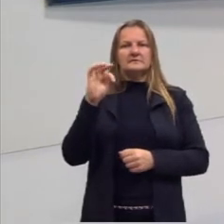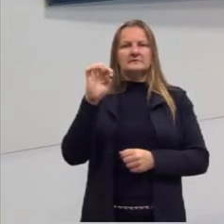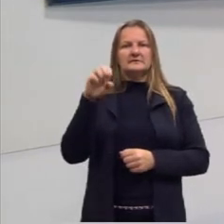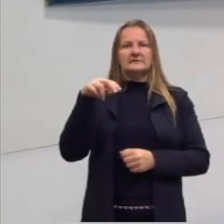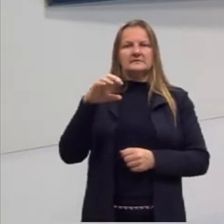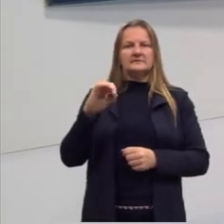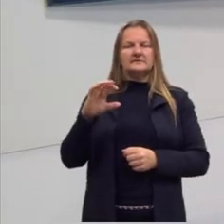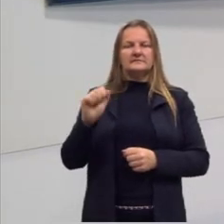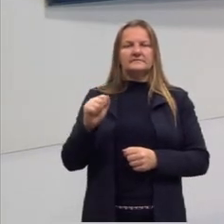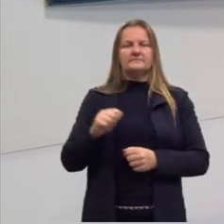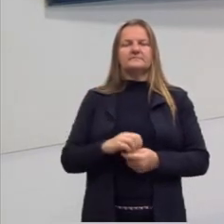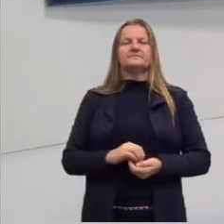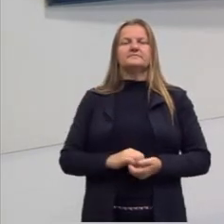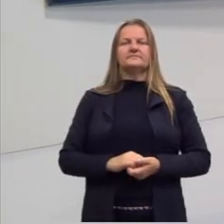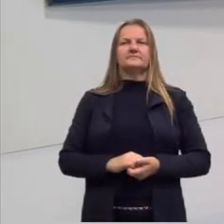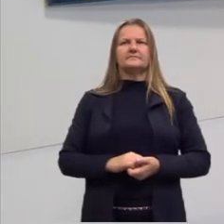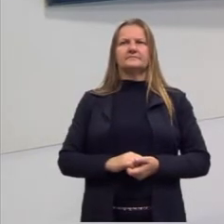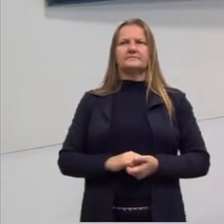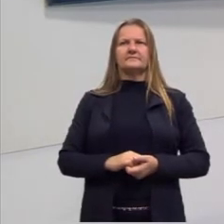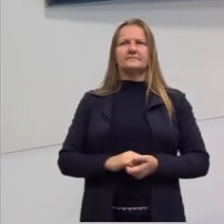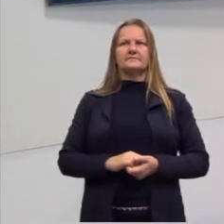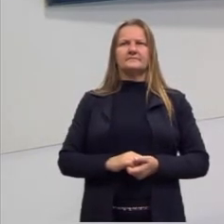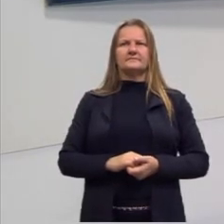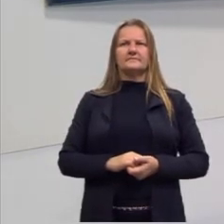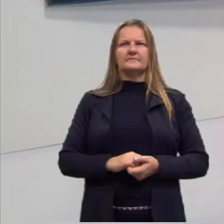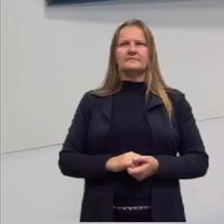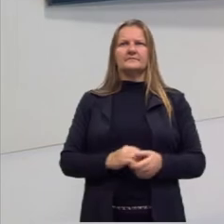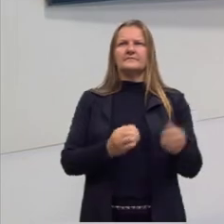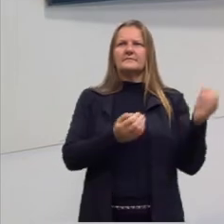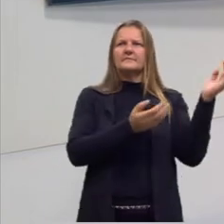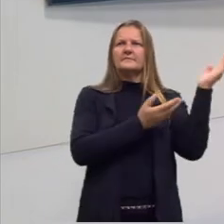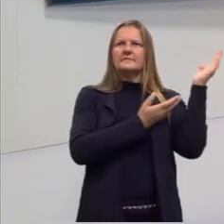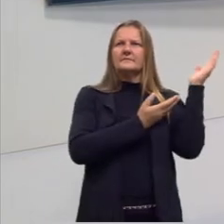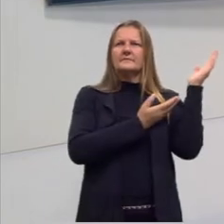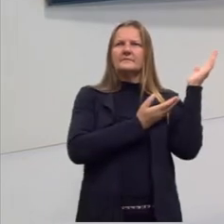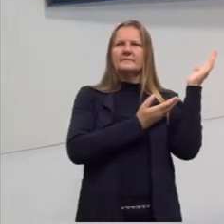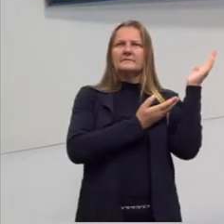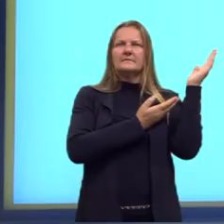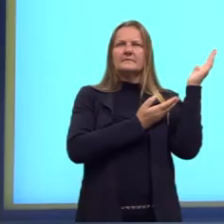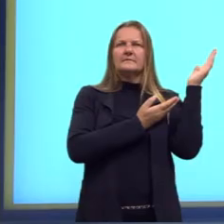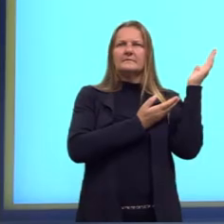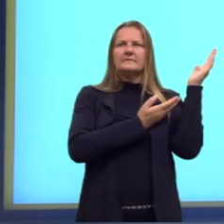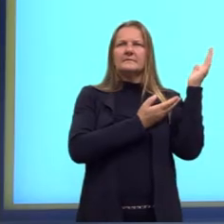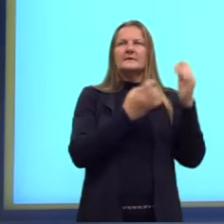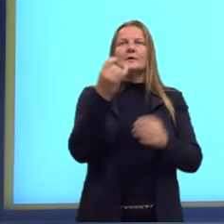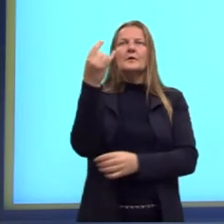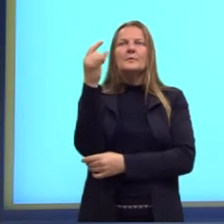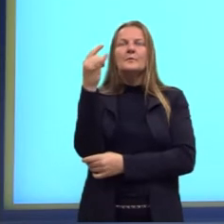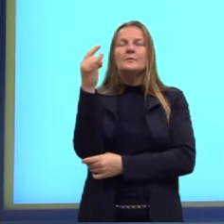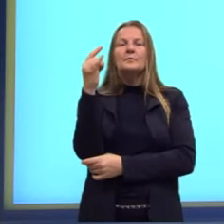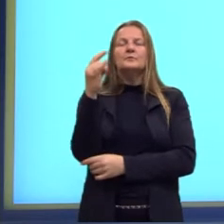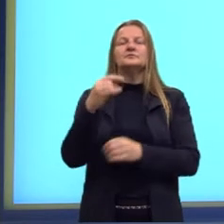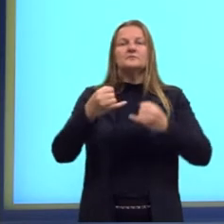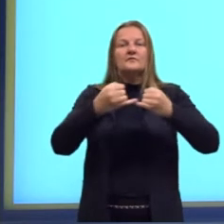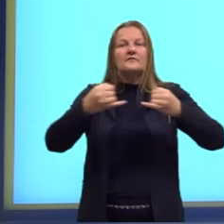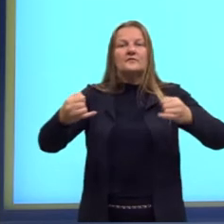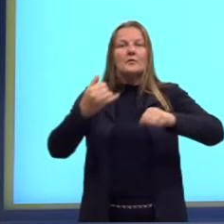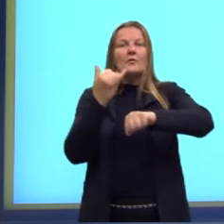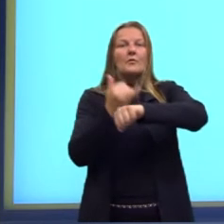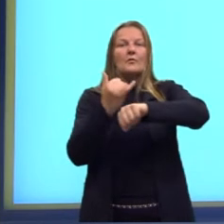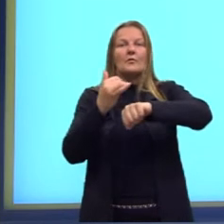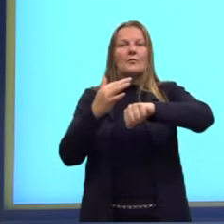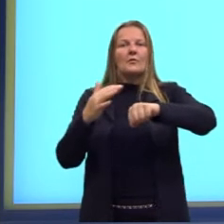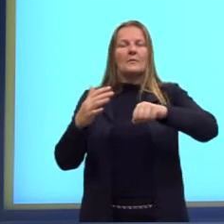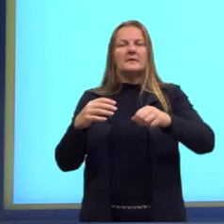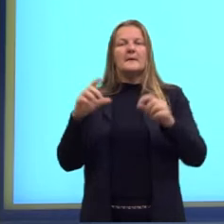ó que é o Hélio que a gente colocou aqui na forma que tá em azul a e por último né fios de cobre tem